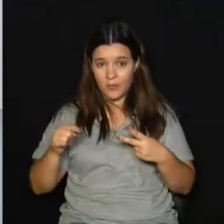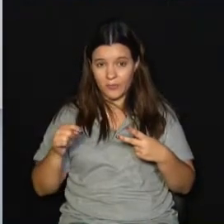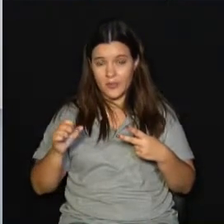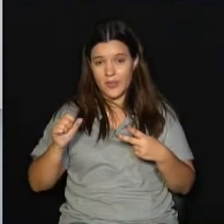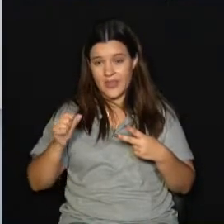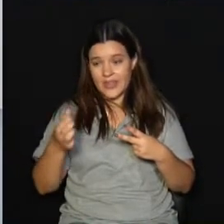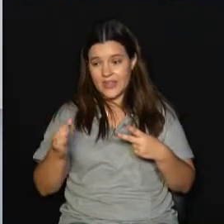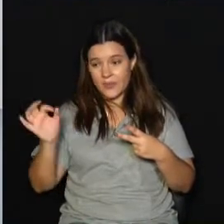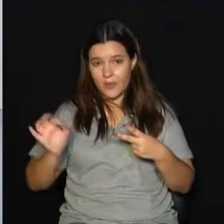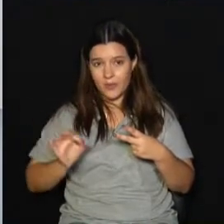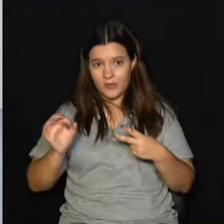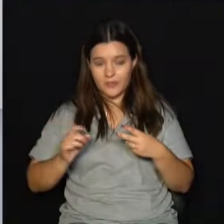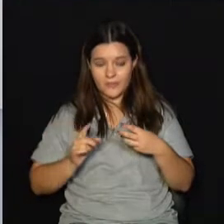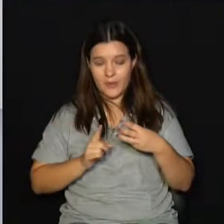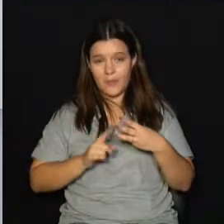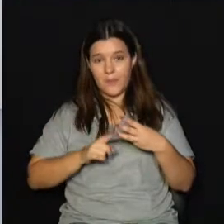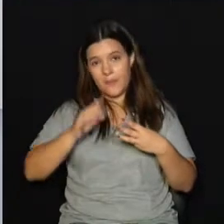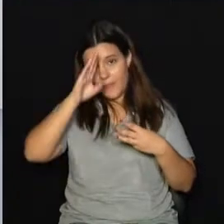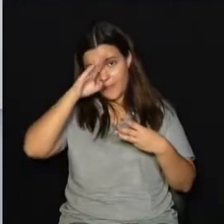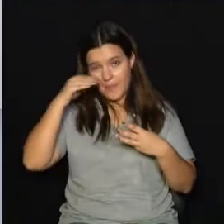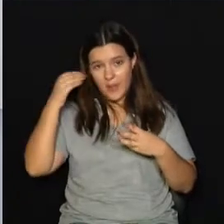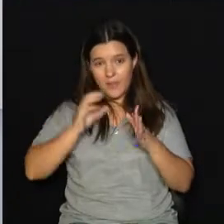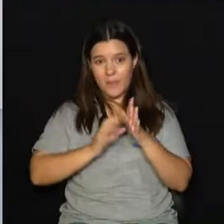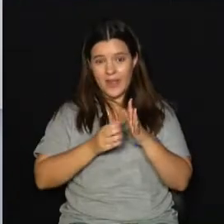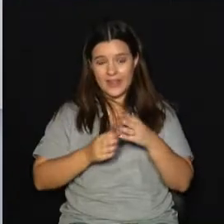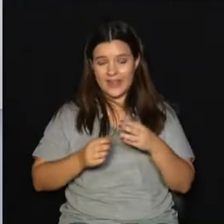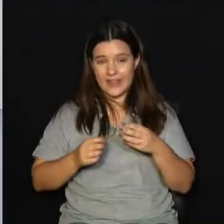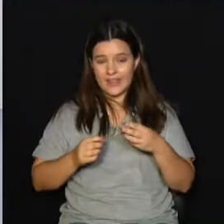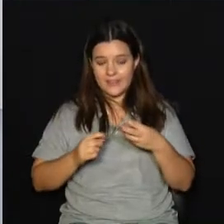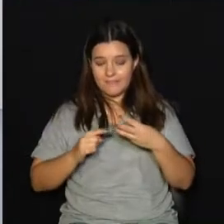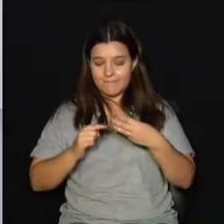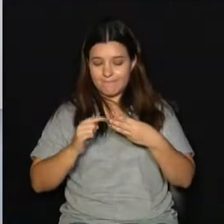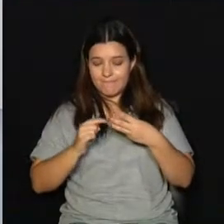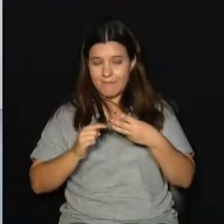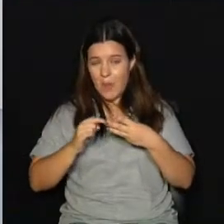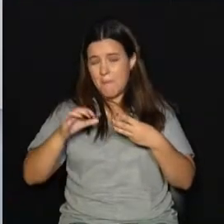21,86%. Pedro Tourinho, do PT, em terceiro, muito próximo,